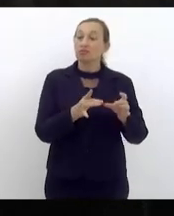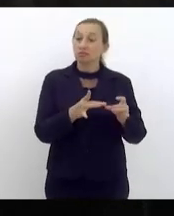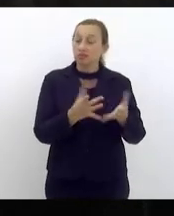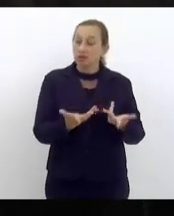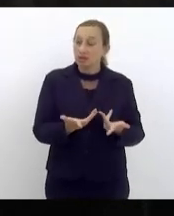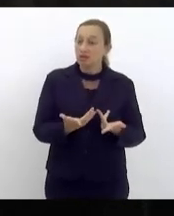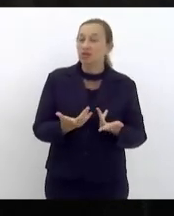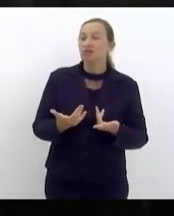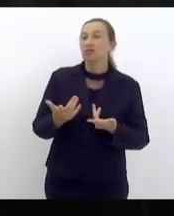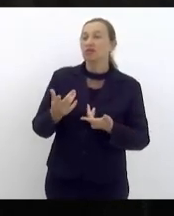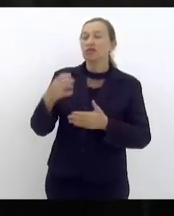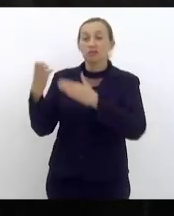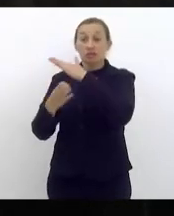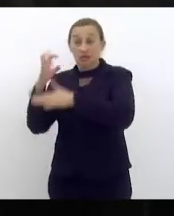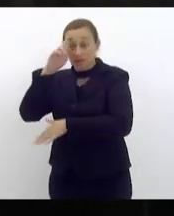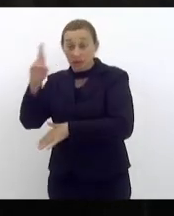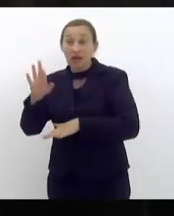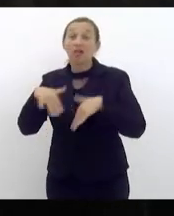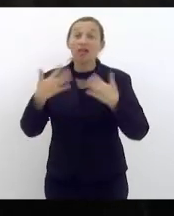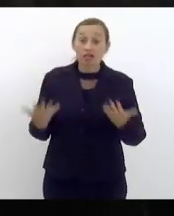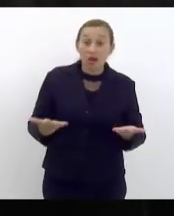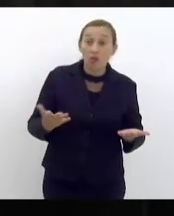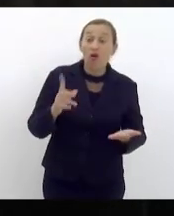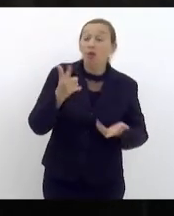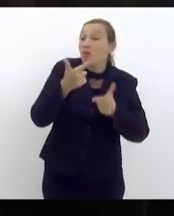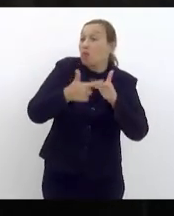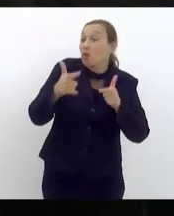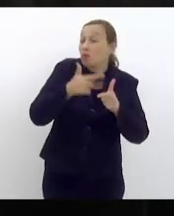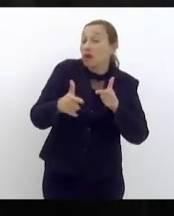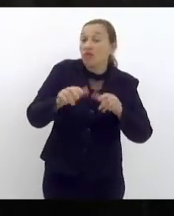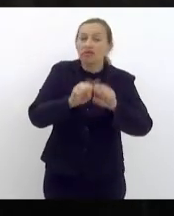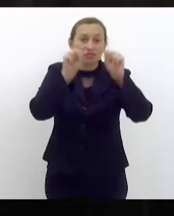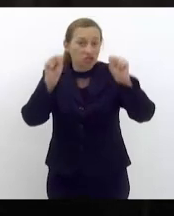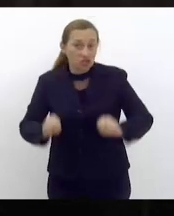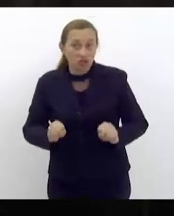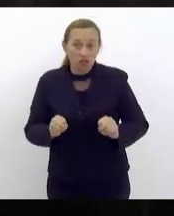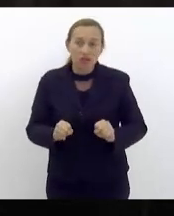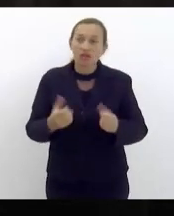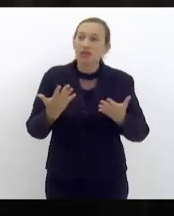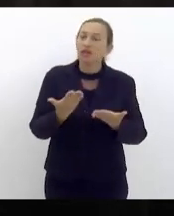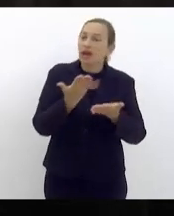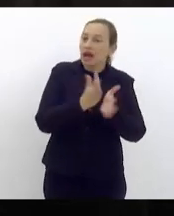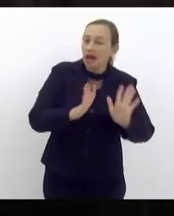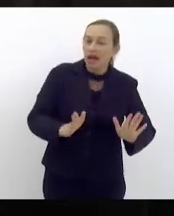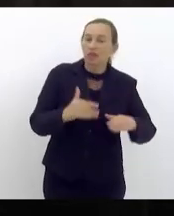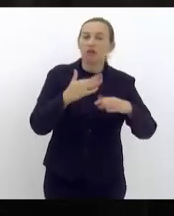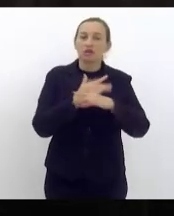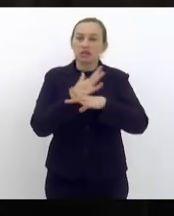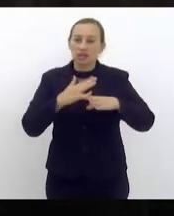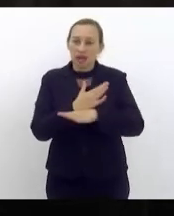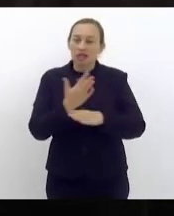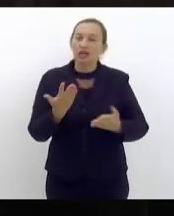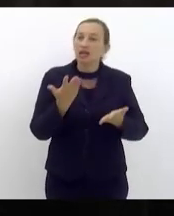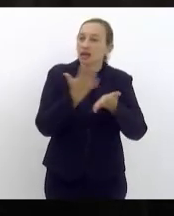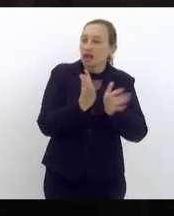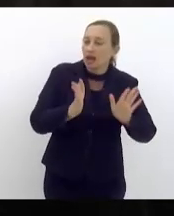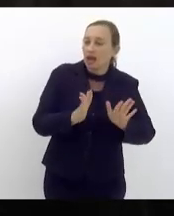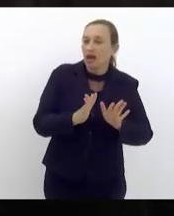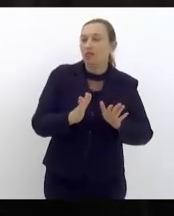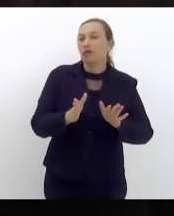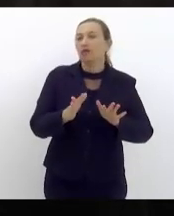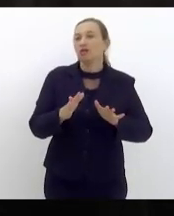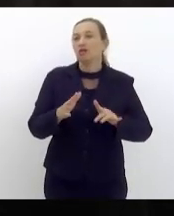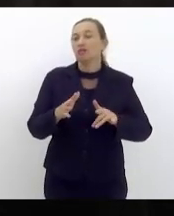pelos empregadores Então isso é um problema sistêmico que acaba com as nossas cidades que acaba com mobilidade urbana e